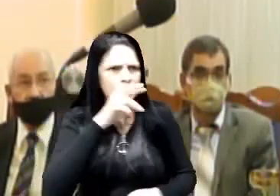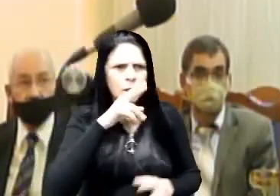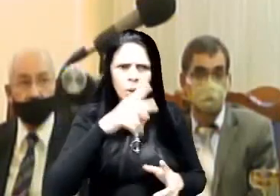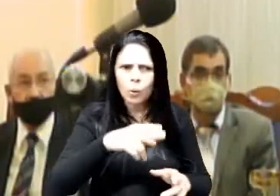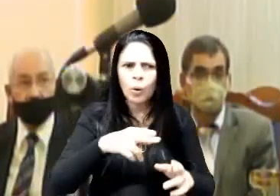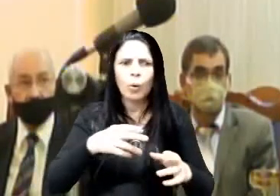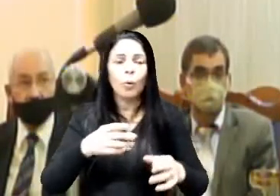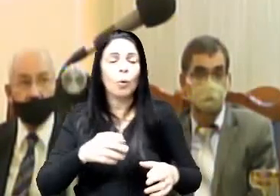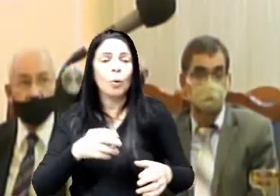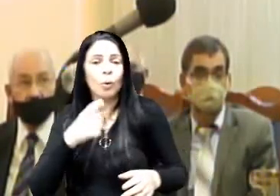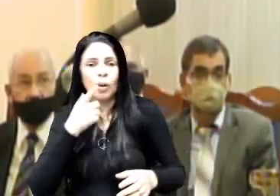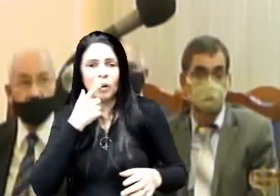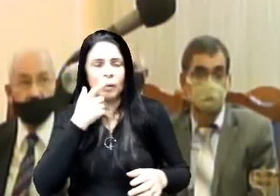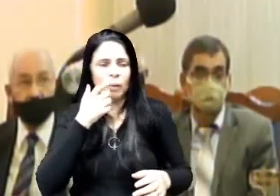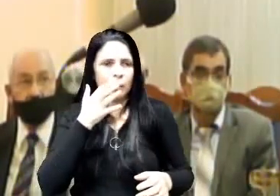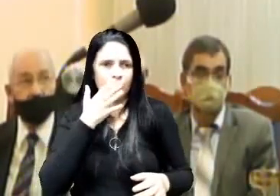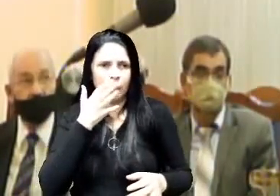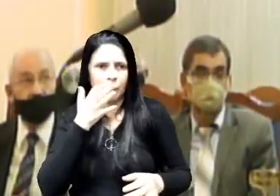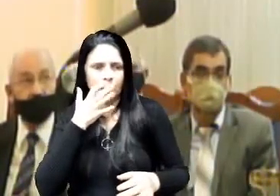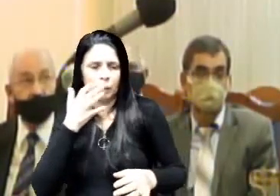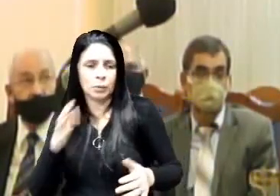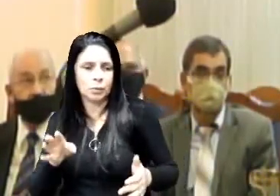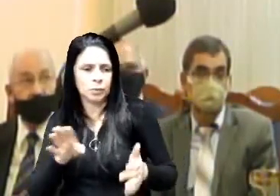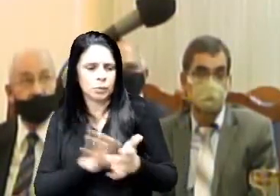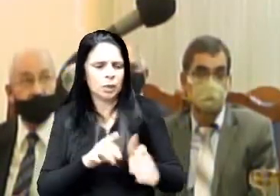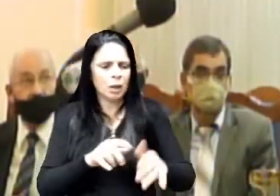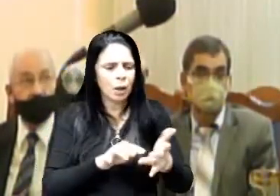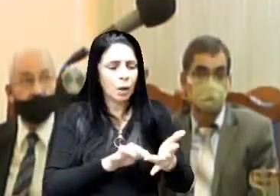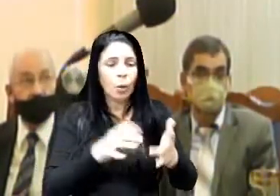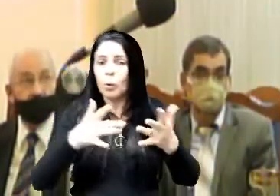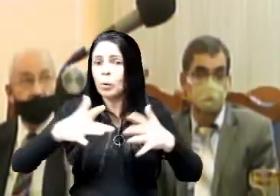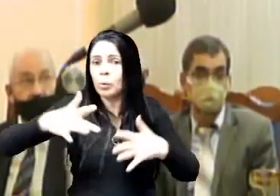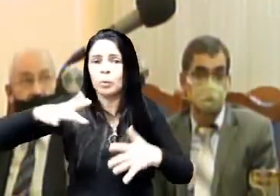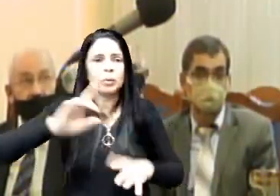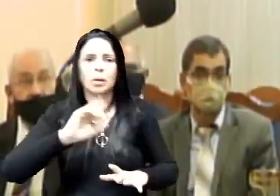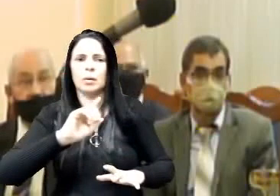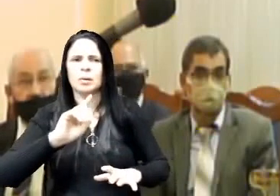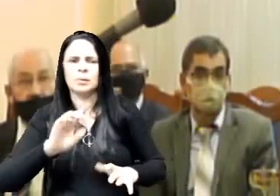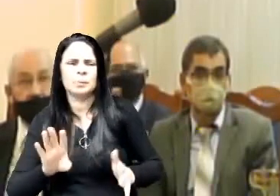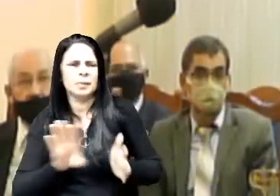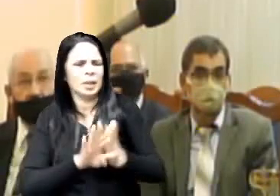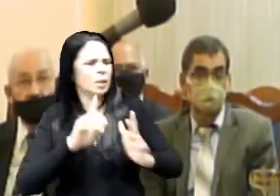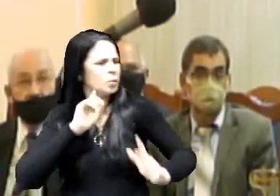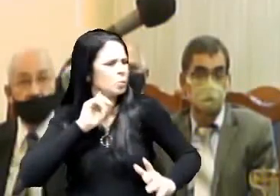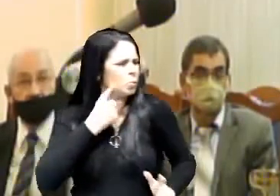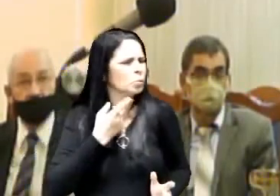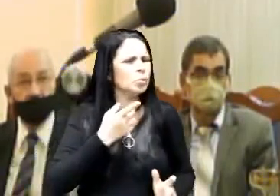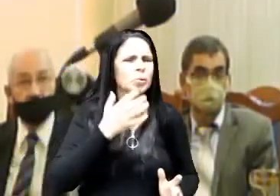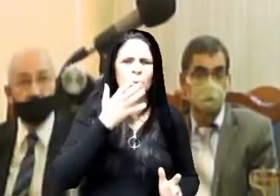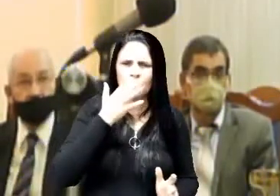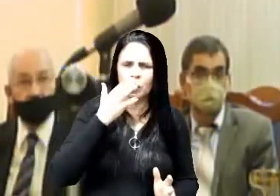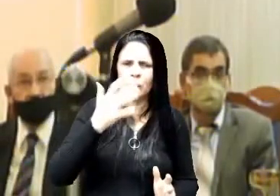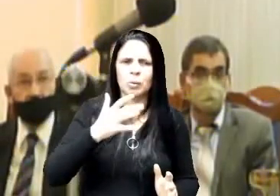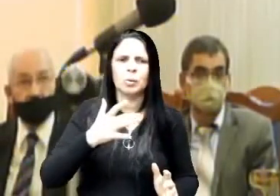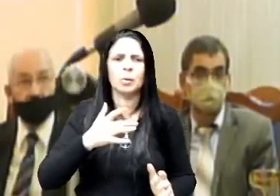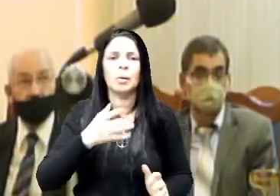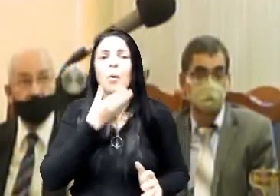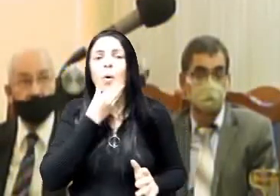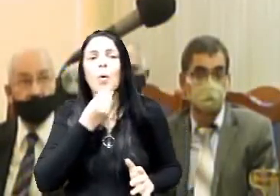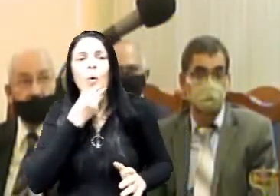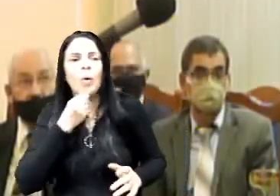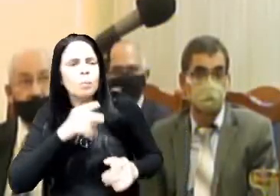não. Chega lá as pepitas pretas, suja, cheia de escória. Aí o ourives pega e vai para